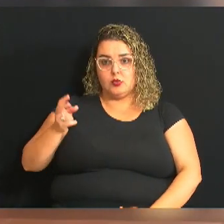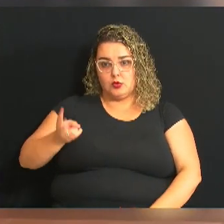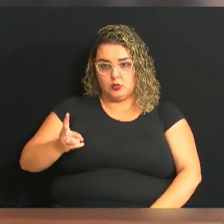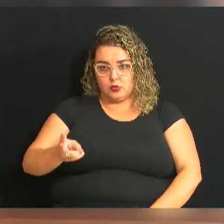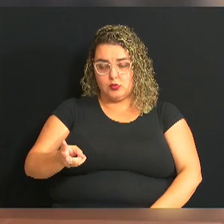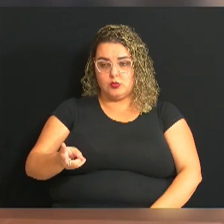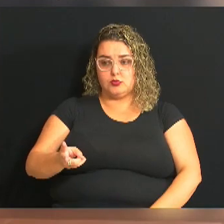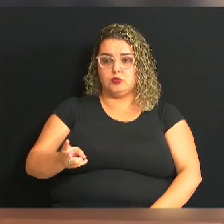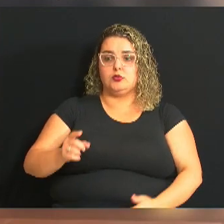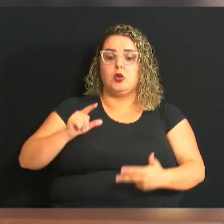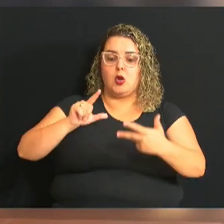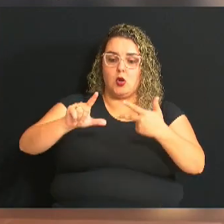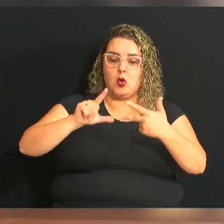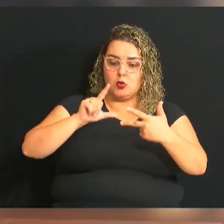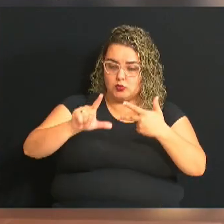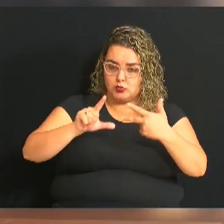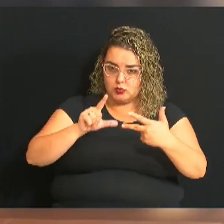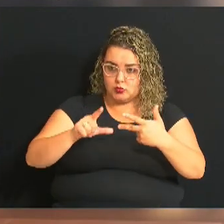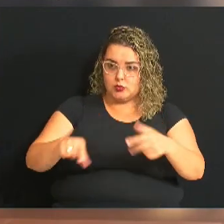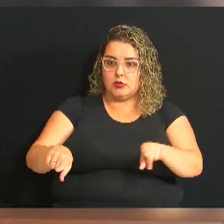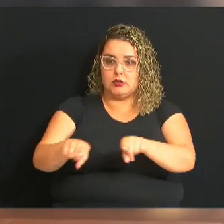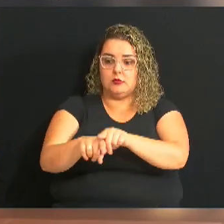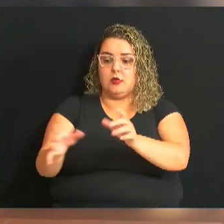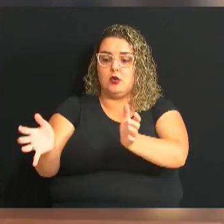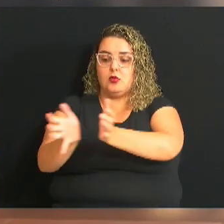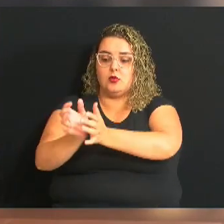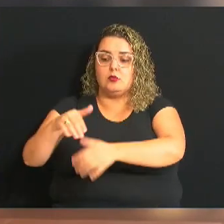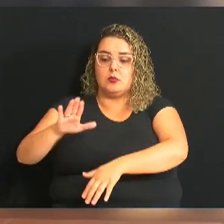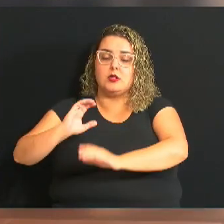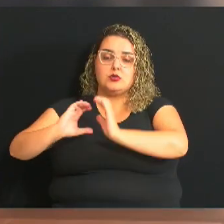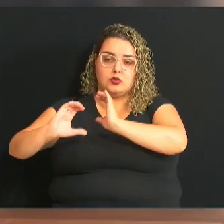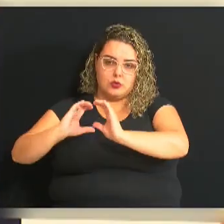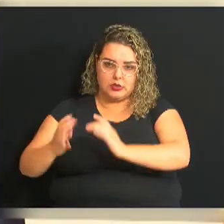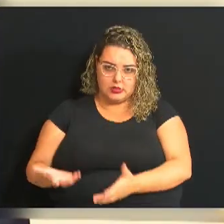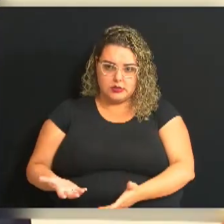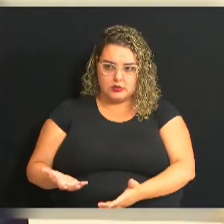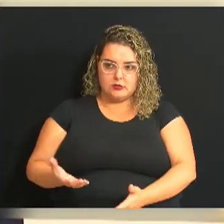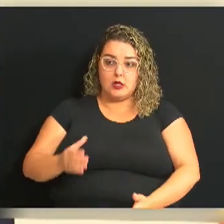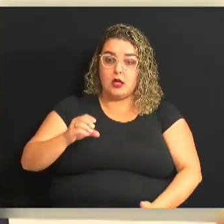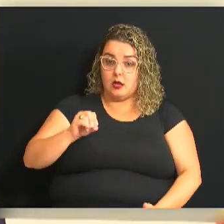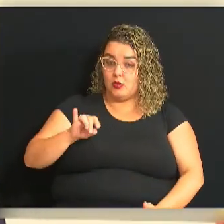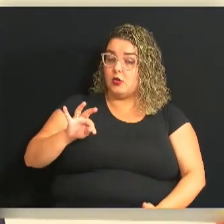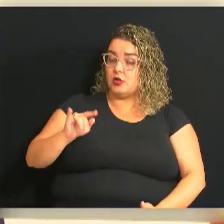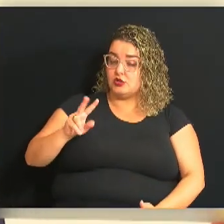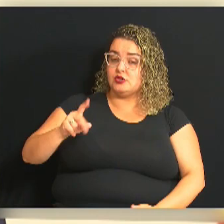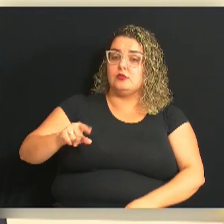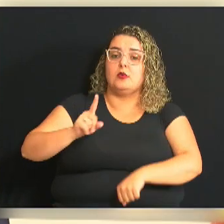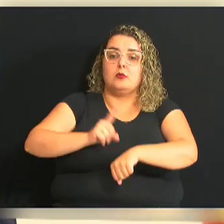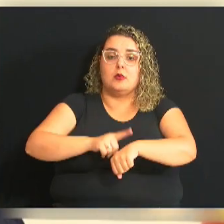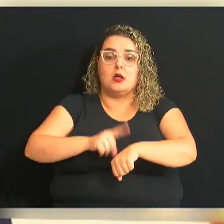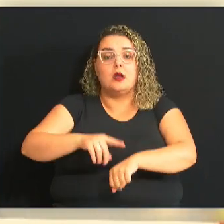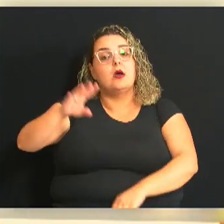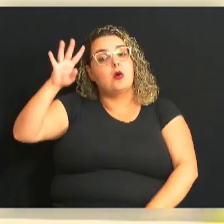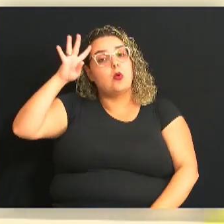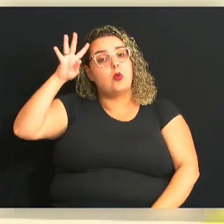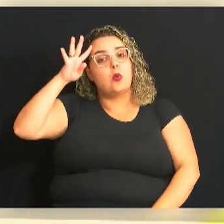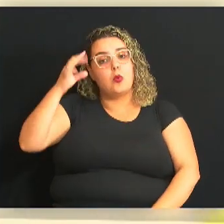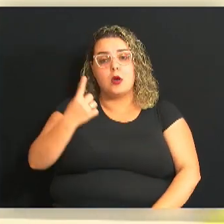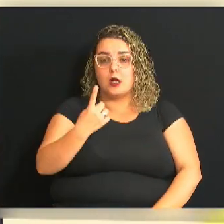o Legislativo e o Grupo Mais Comunicação. A oitiva está marcada para quarta-feira,